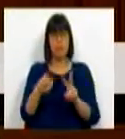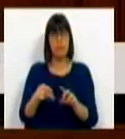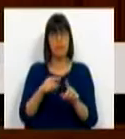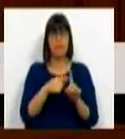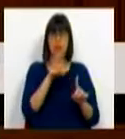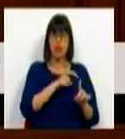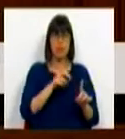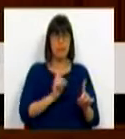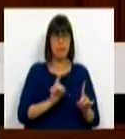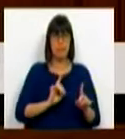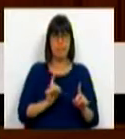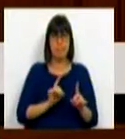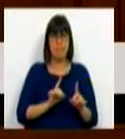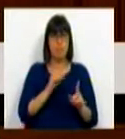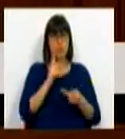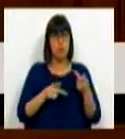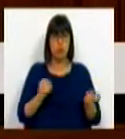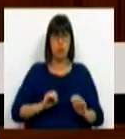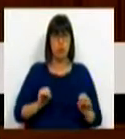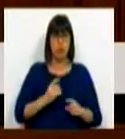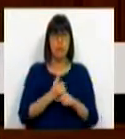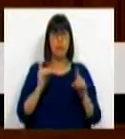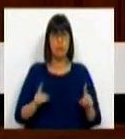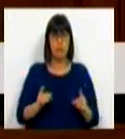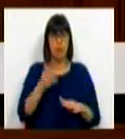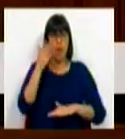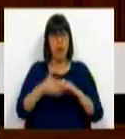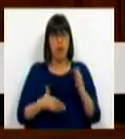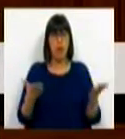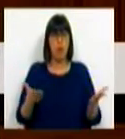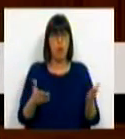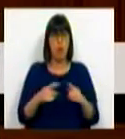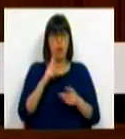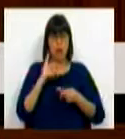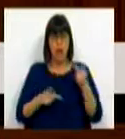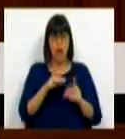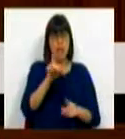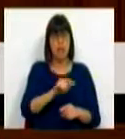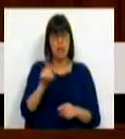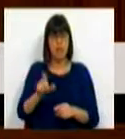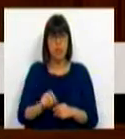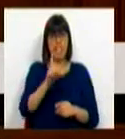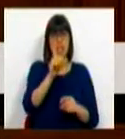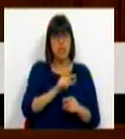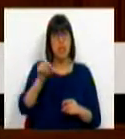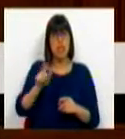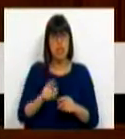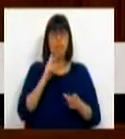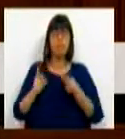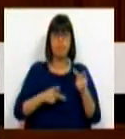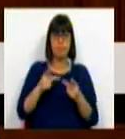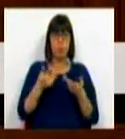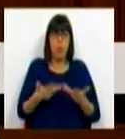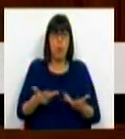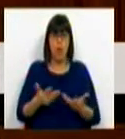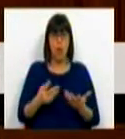essa não analisámos, até porque coincidiu com a análise semestral e, portanto, no fundo, analisámos o